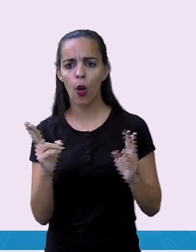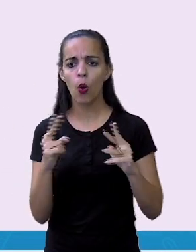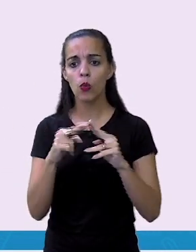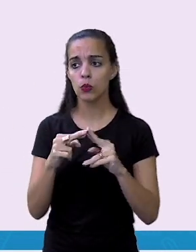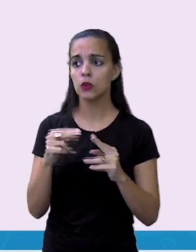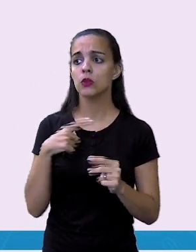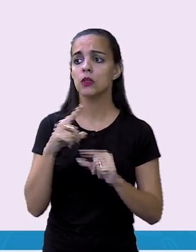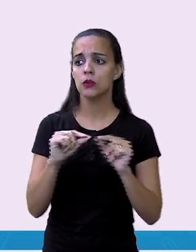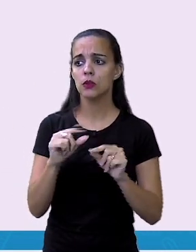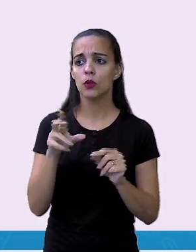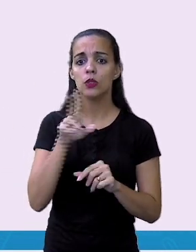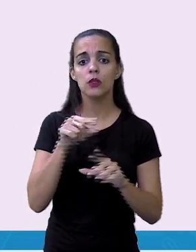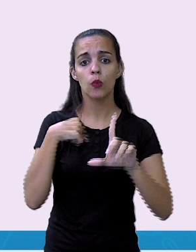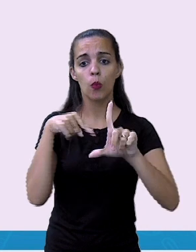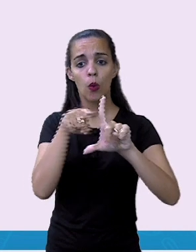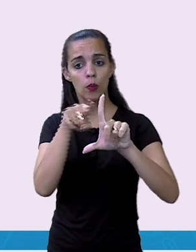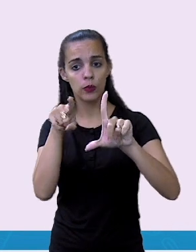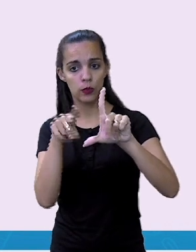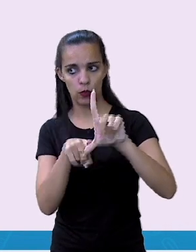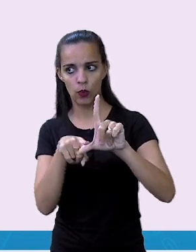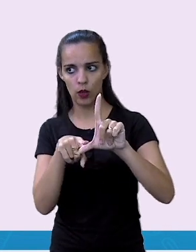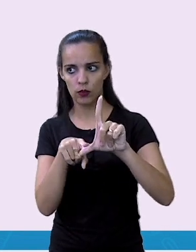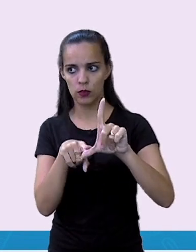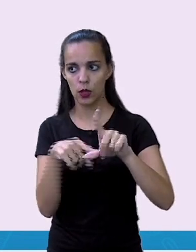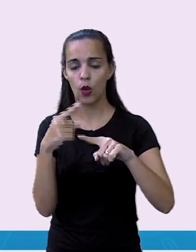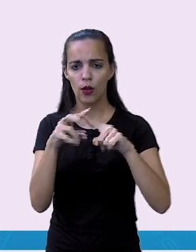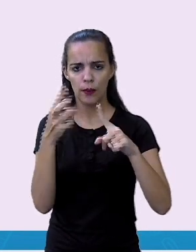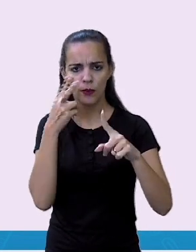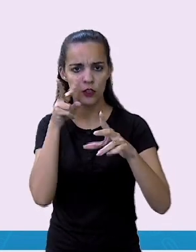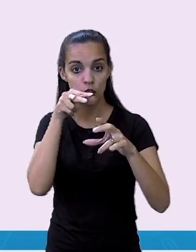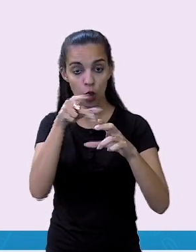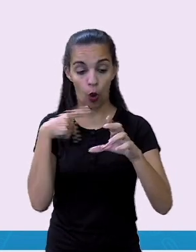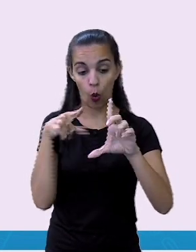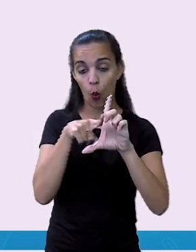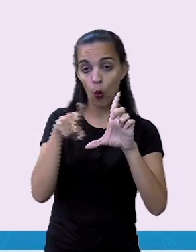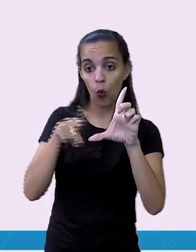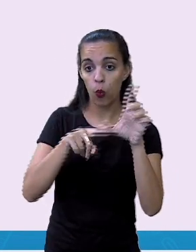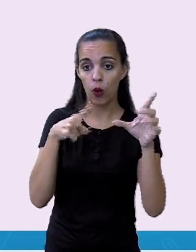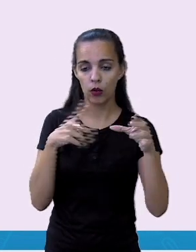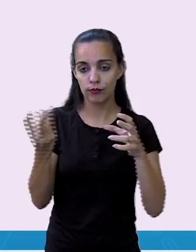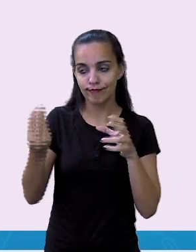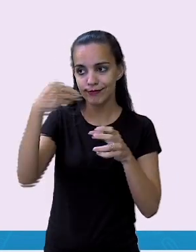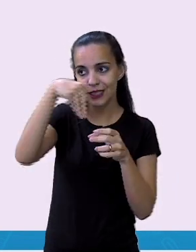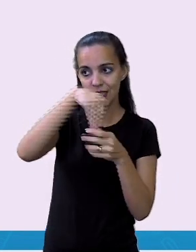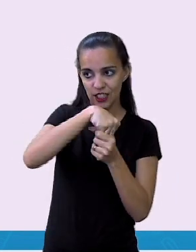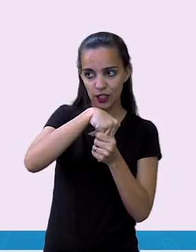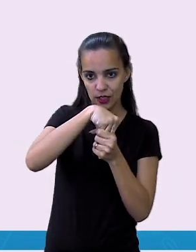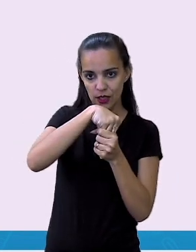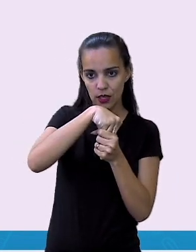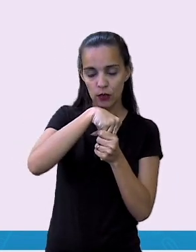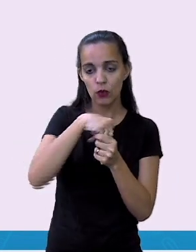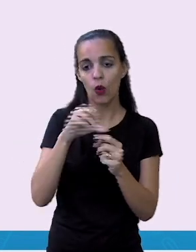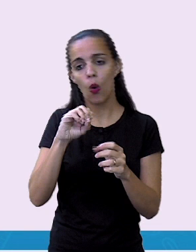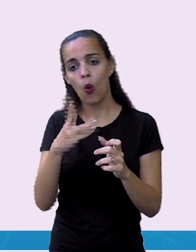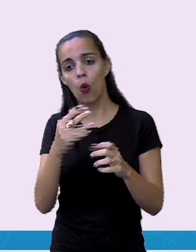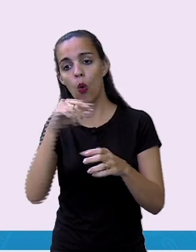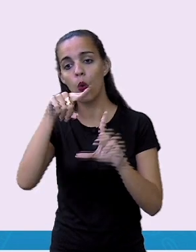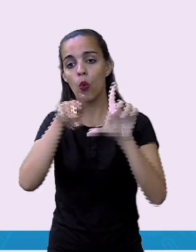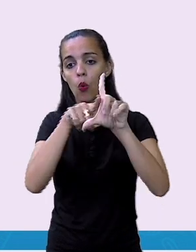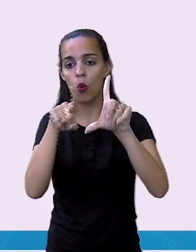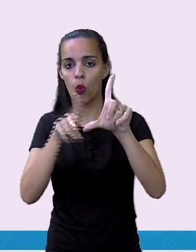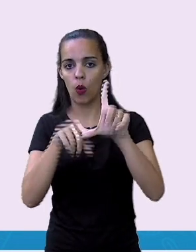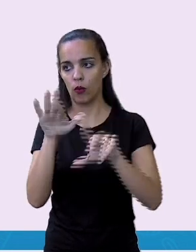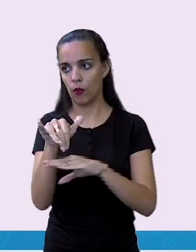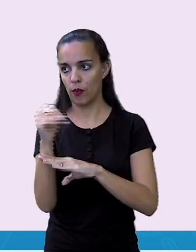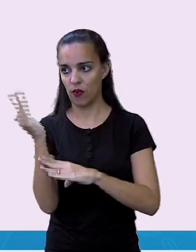correspondentes, os ângulos opostos pelo vértice, alternos e colaterais. Então,